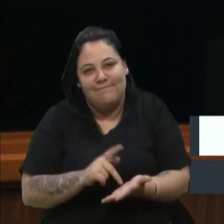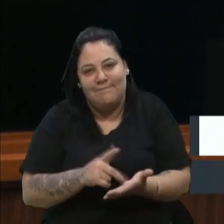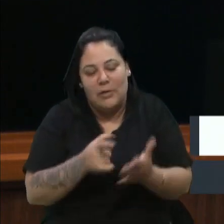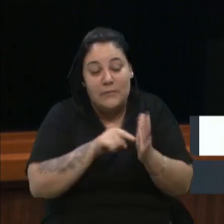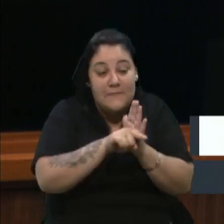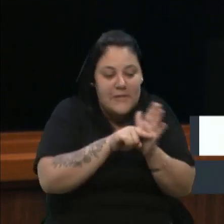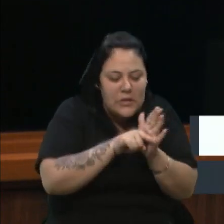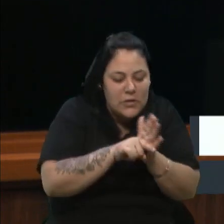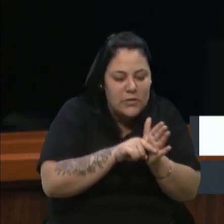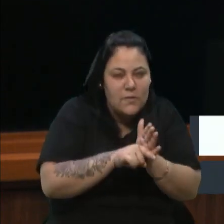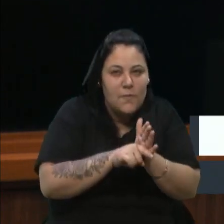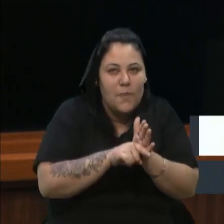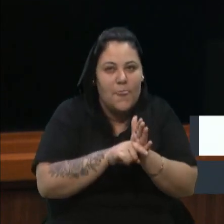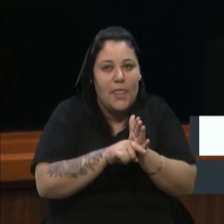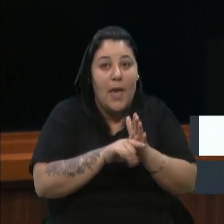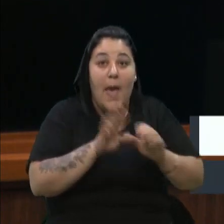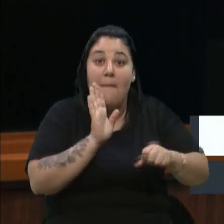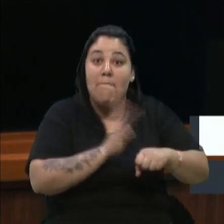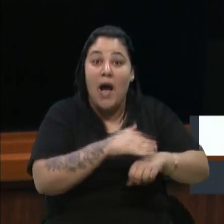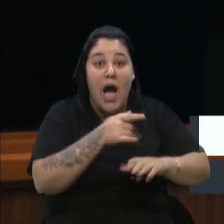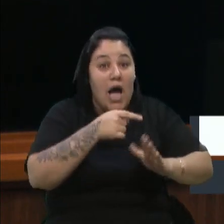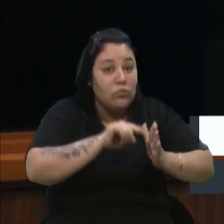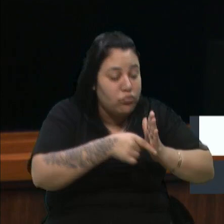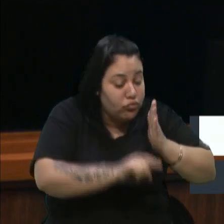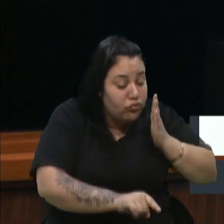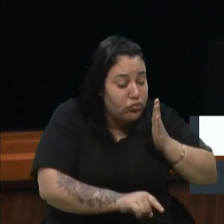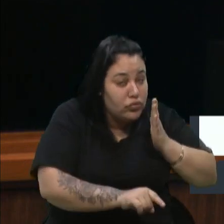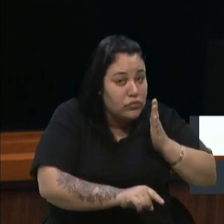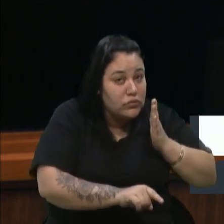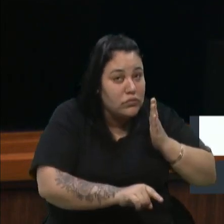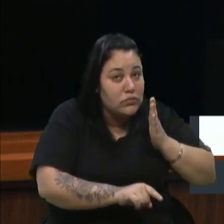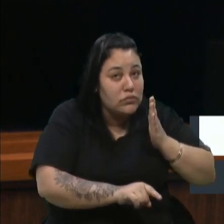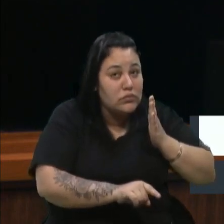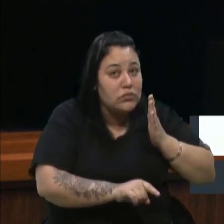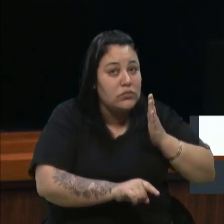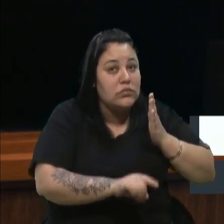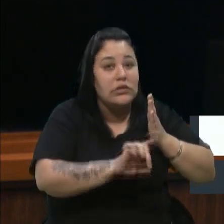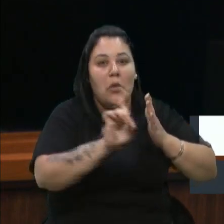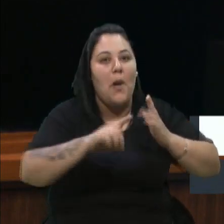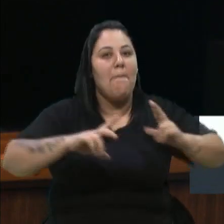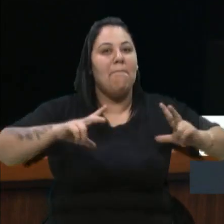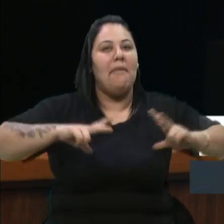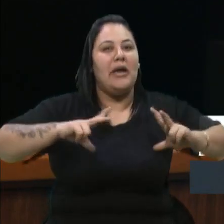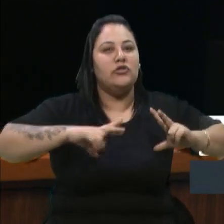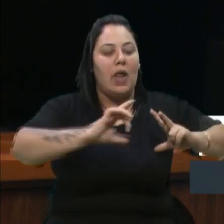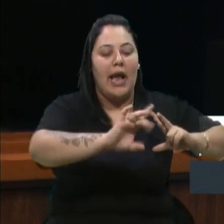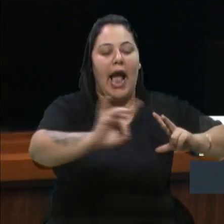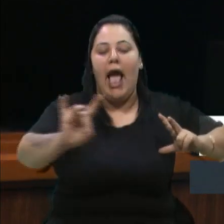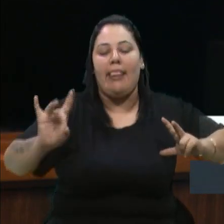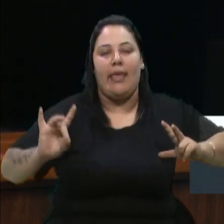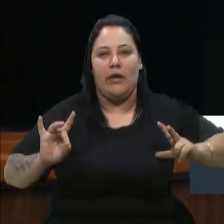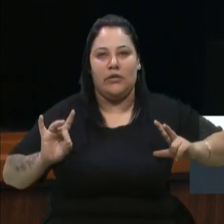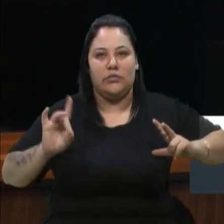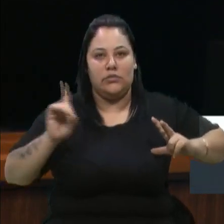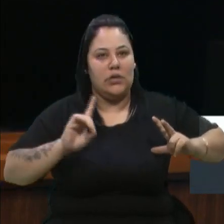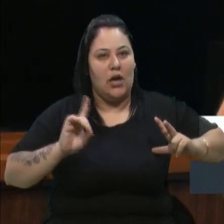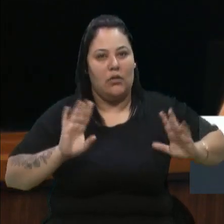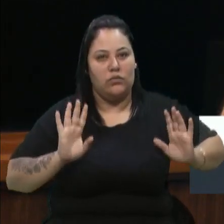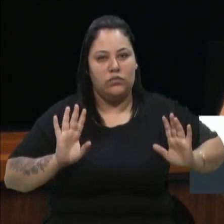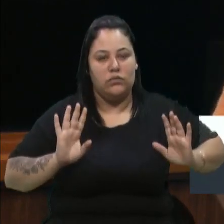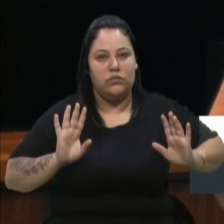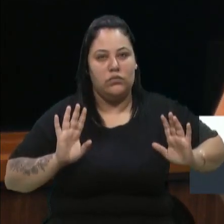entra numa questão mais aprofundada e nós não queremos ir de encontro,